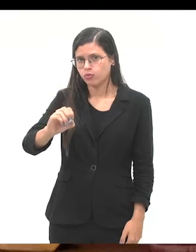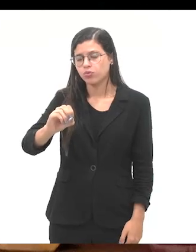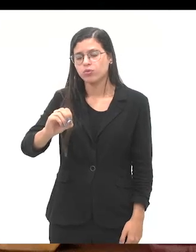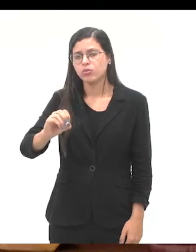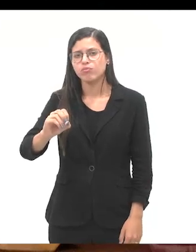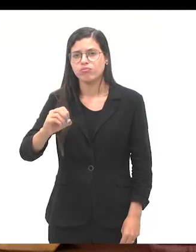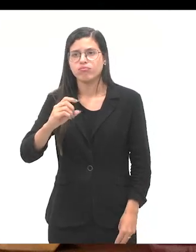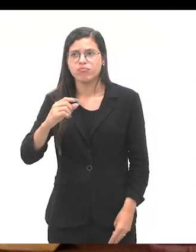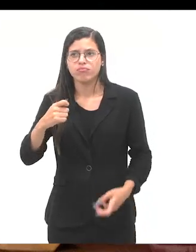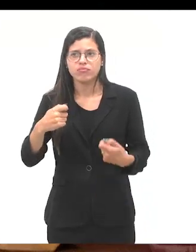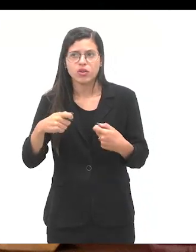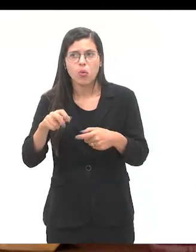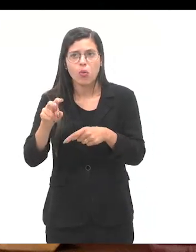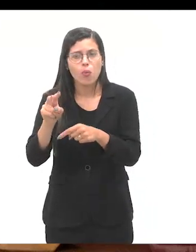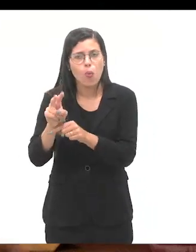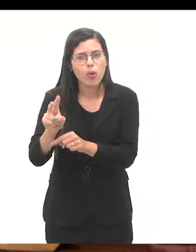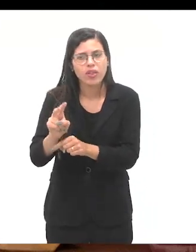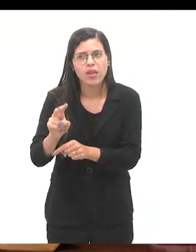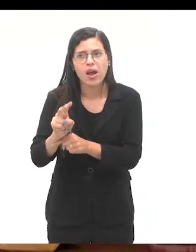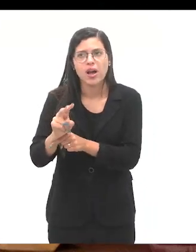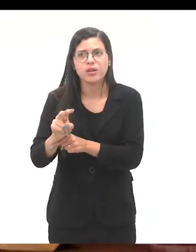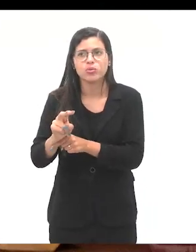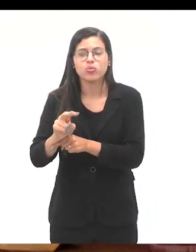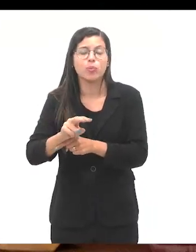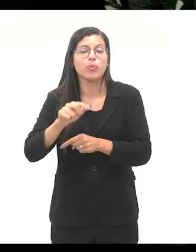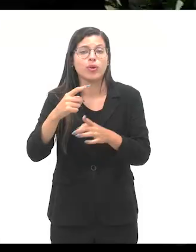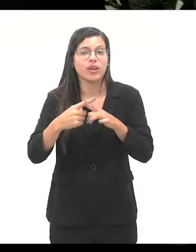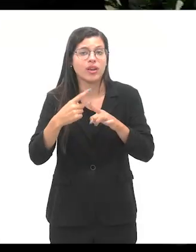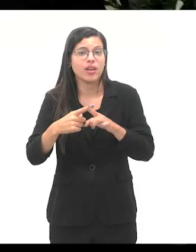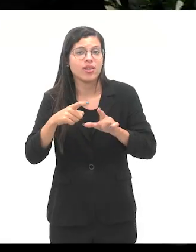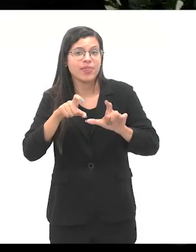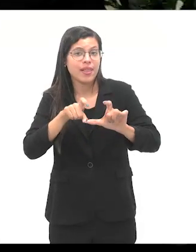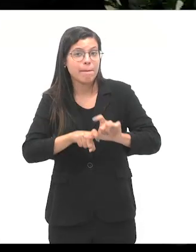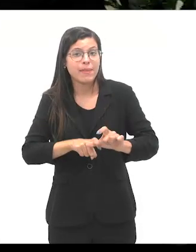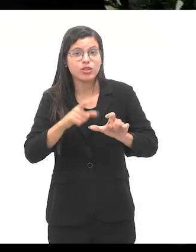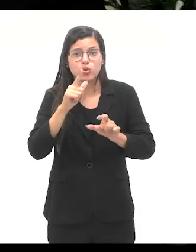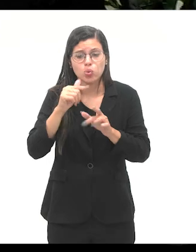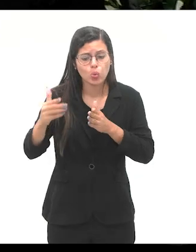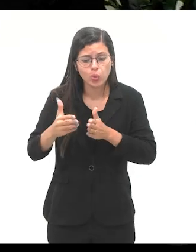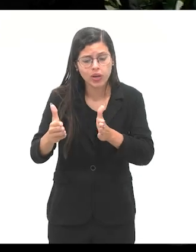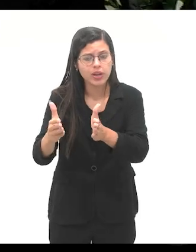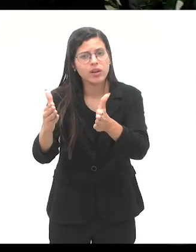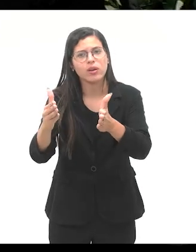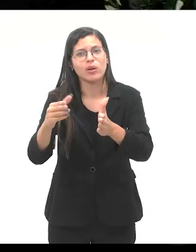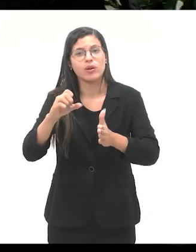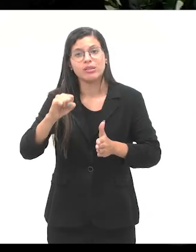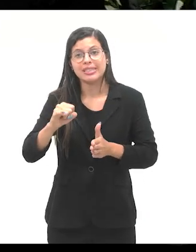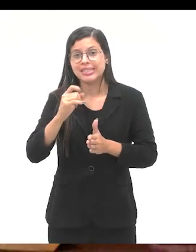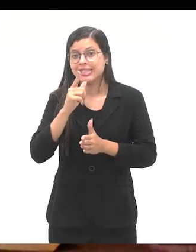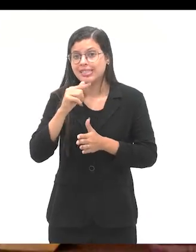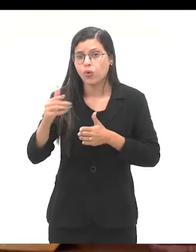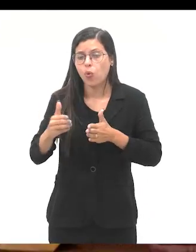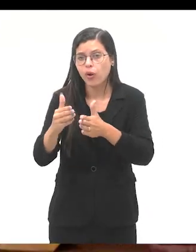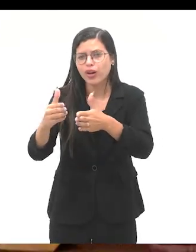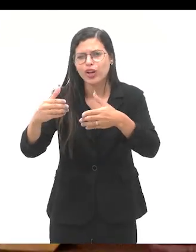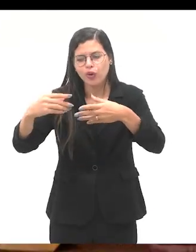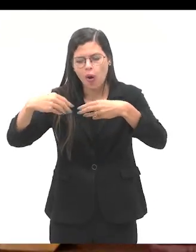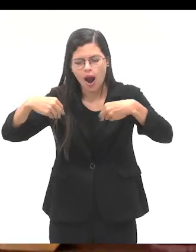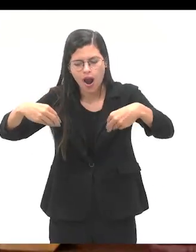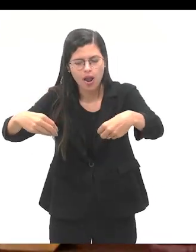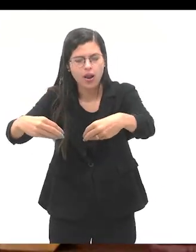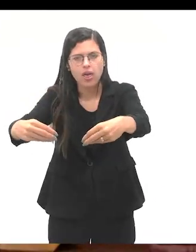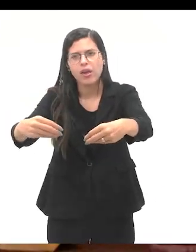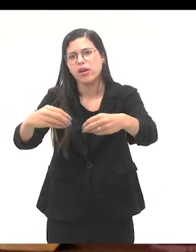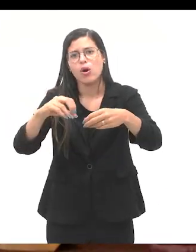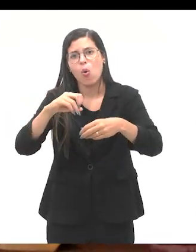de muito cuidado com essa espécie, porque ele depende muito dos rios. Né? Depende muito dos rios. Se os rios se assoreiam,